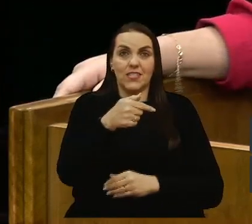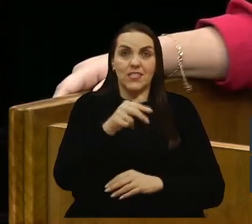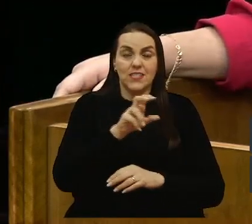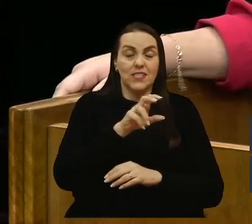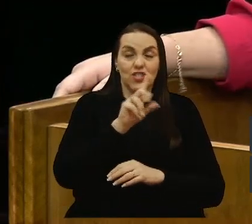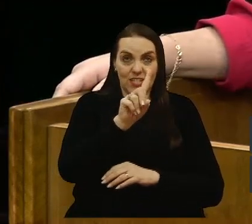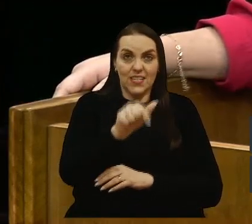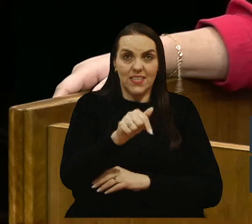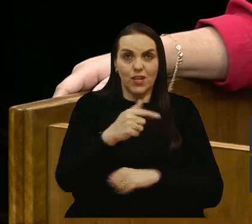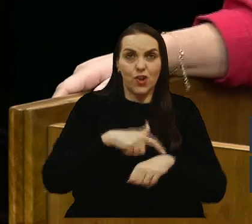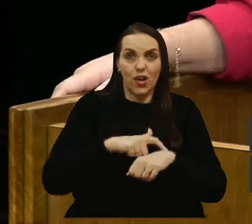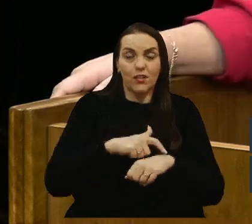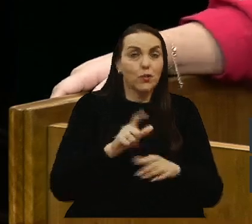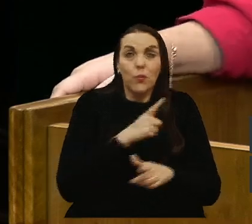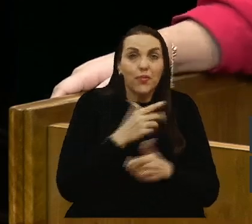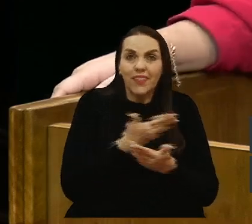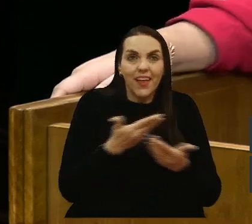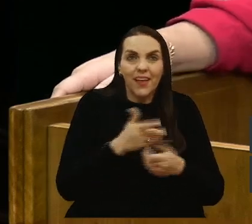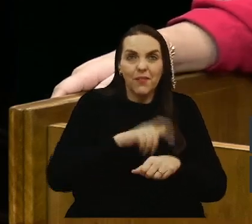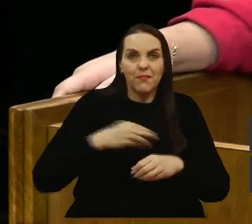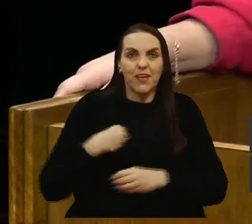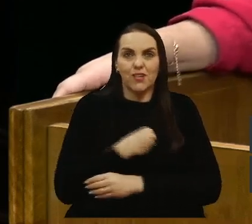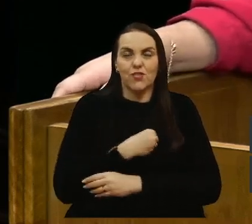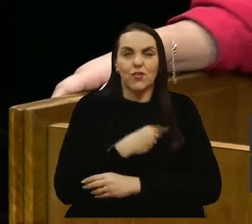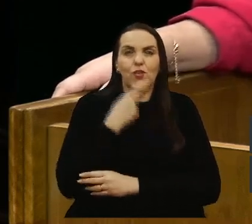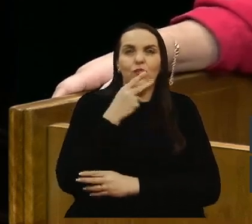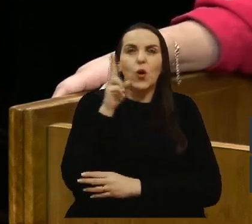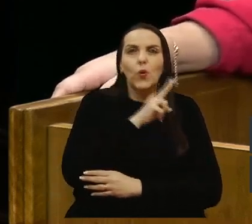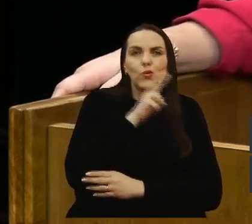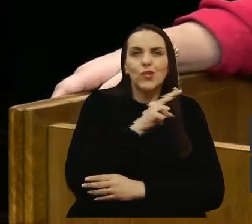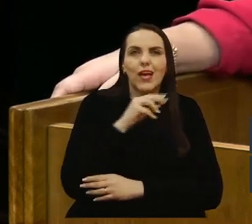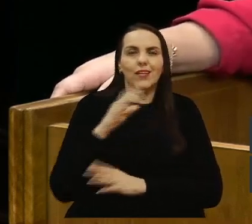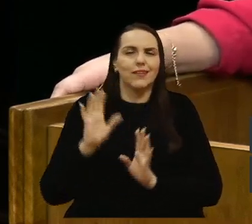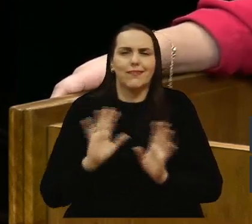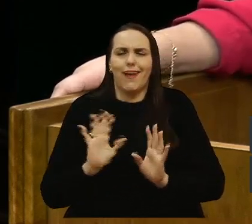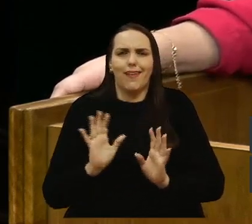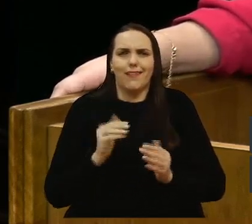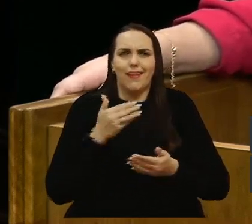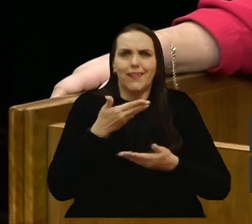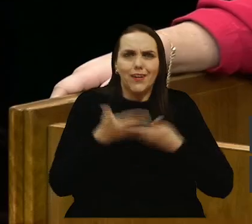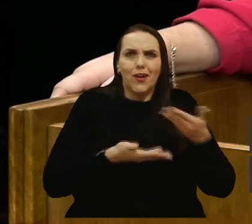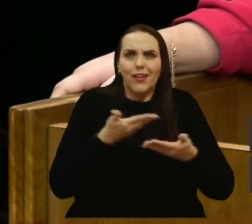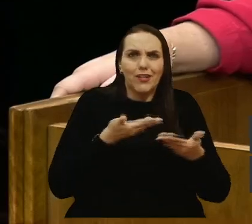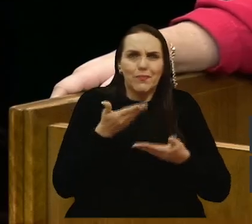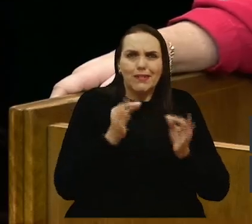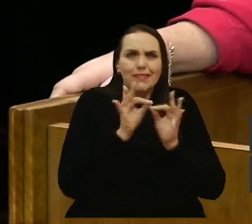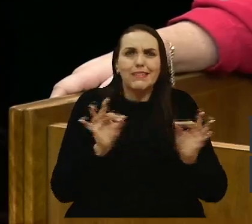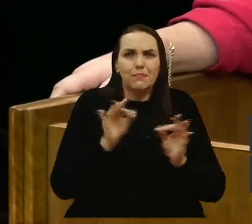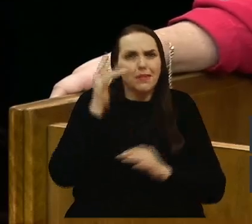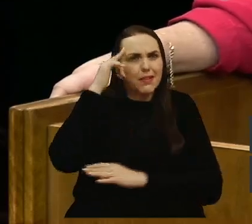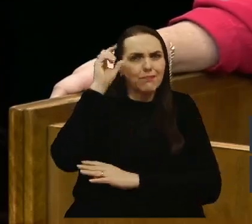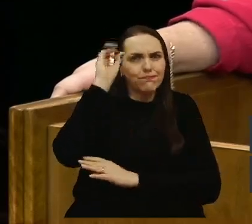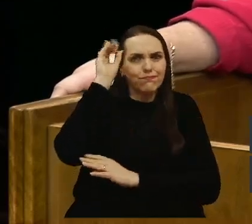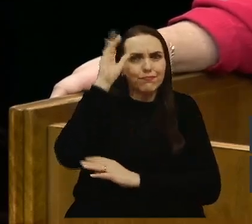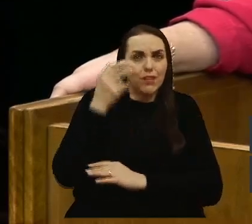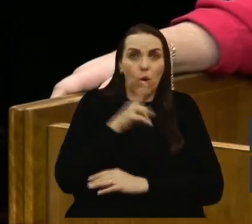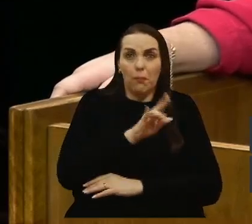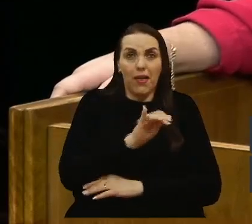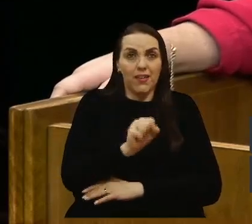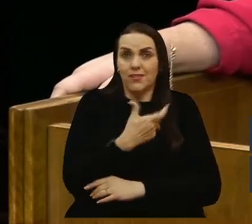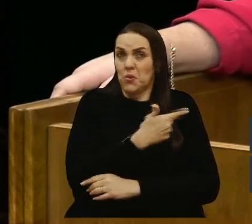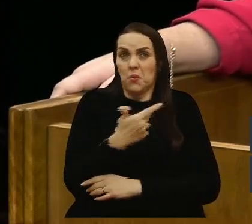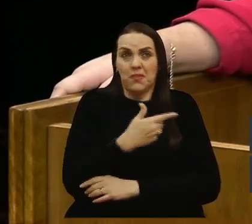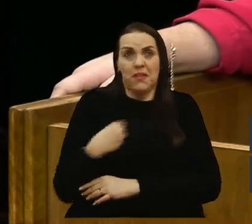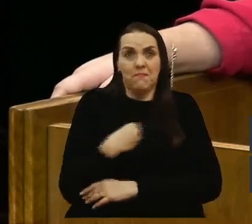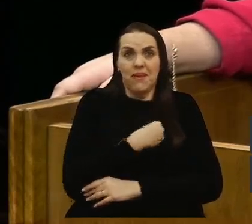uma consulta. Eu não estou falando de urgência e emergência, estou falando de uma simples consulta. A pessoa está com uma dor de cabeça, vai lá na UBS, não tem médico depois